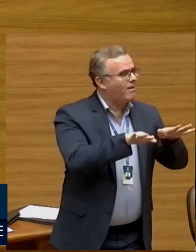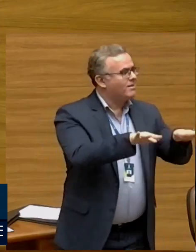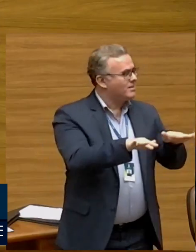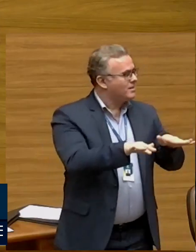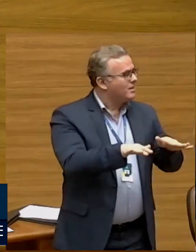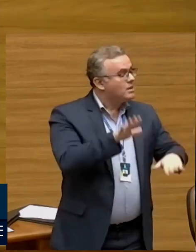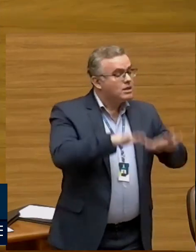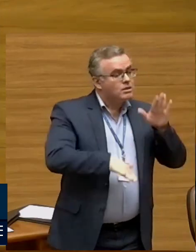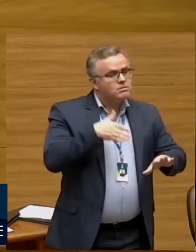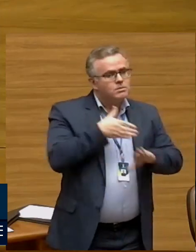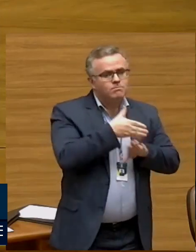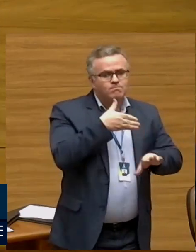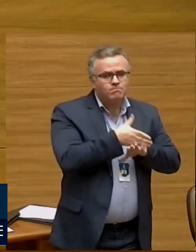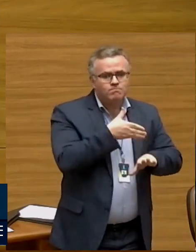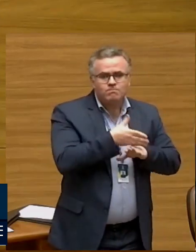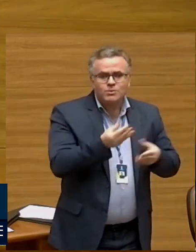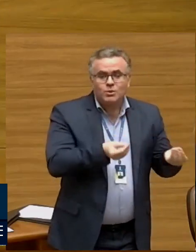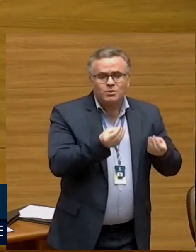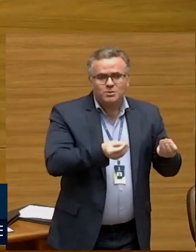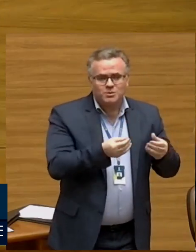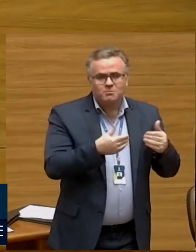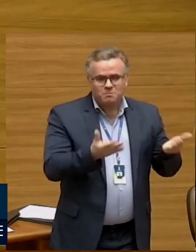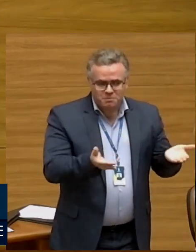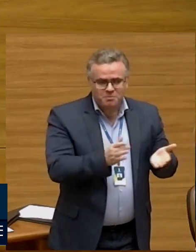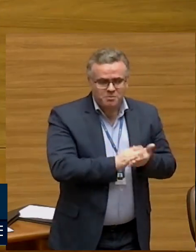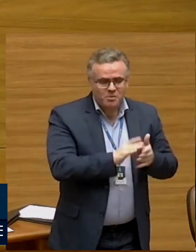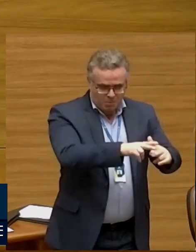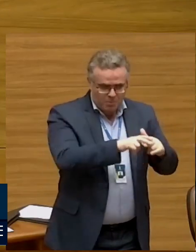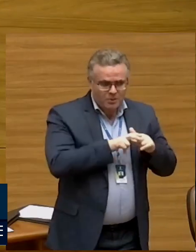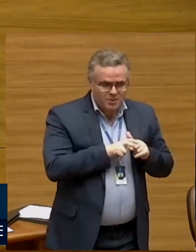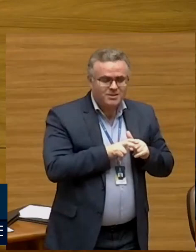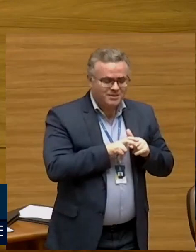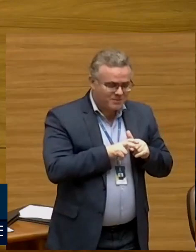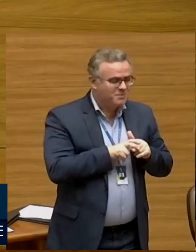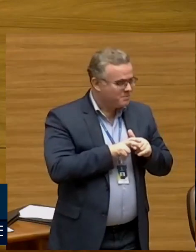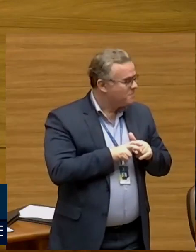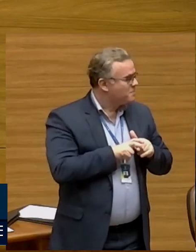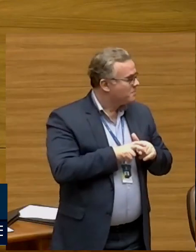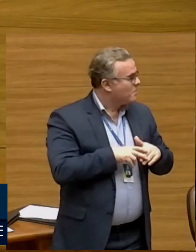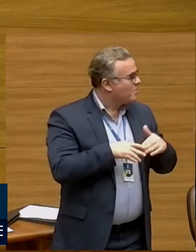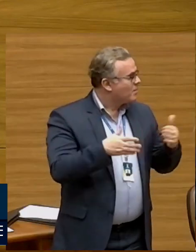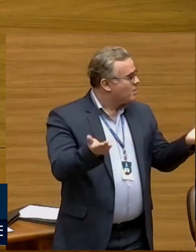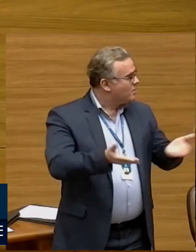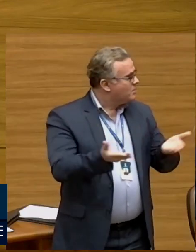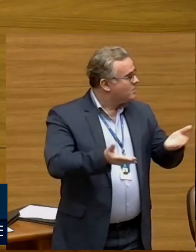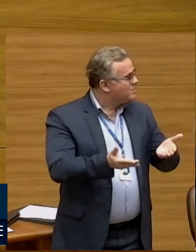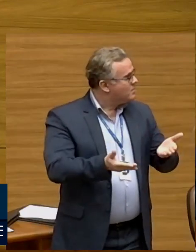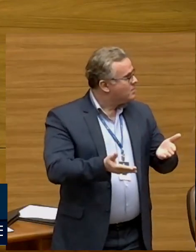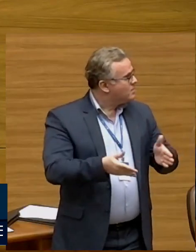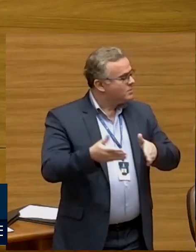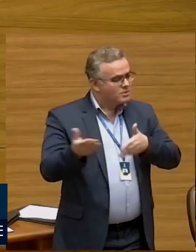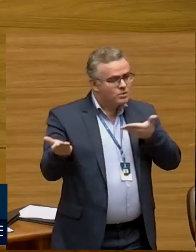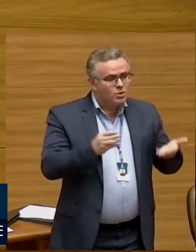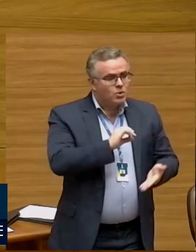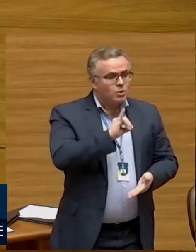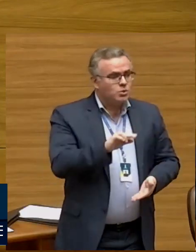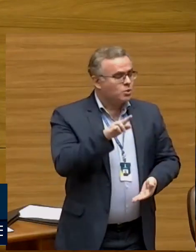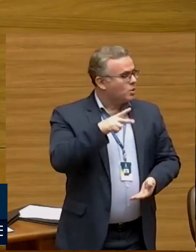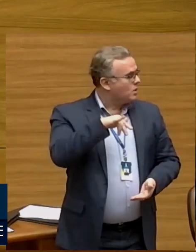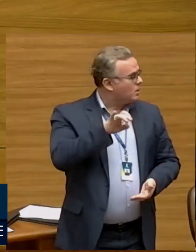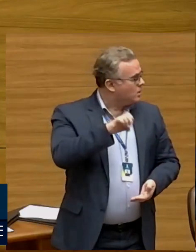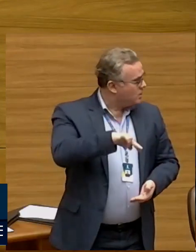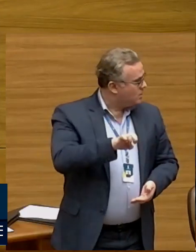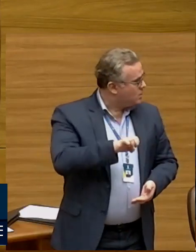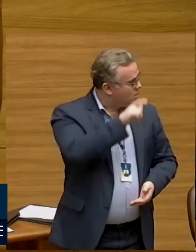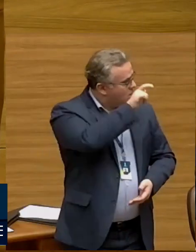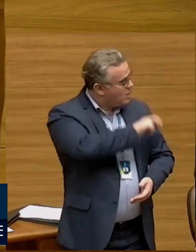acessando, né, a educação, né, em Libras. Então, eu vou convidar aqui a Juliane Barbosa, que é